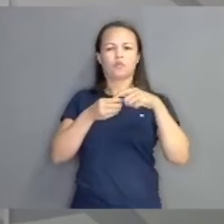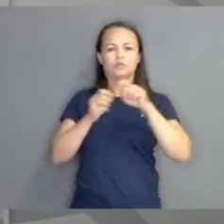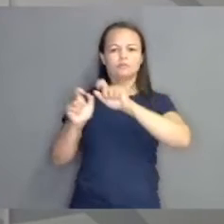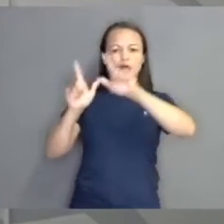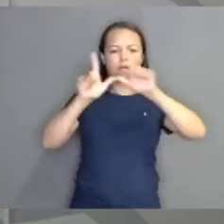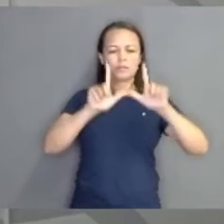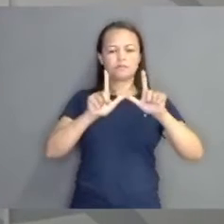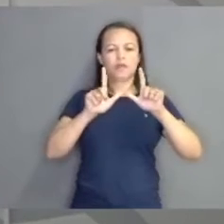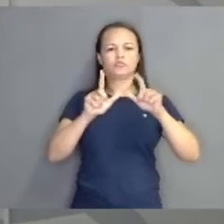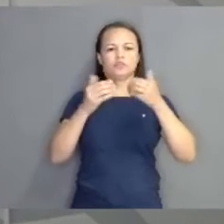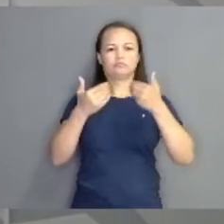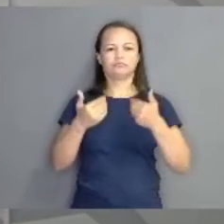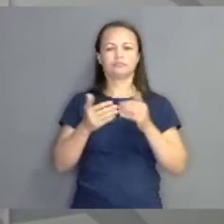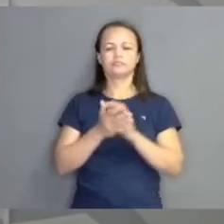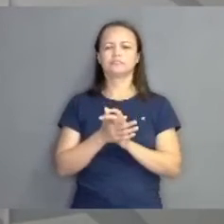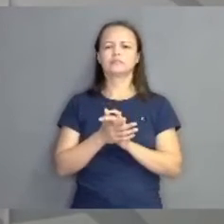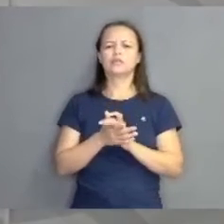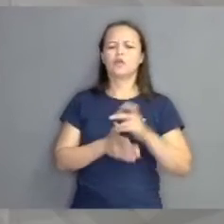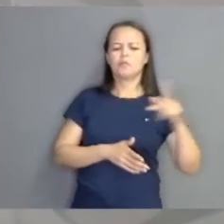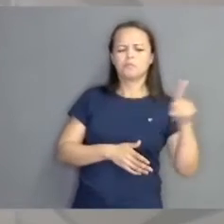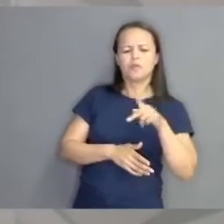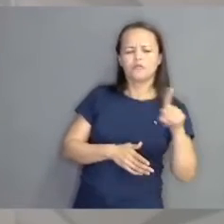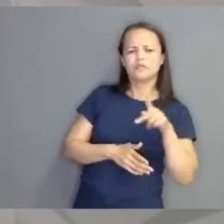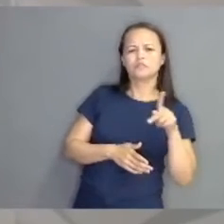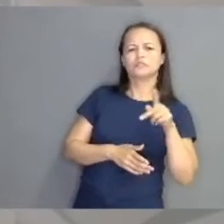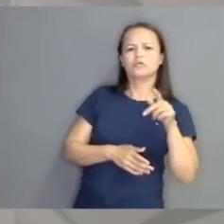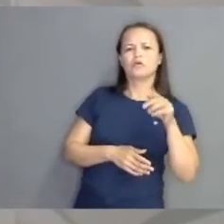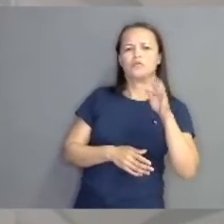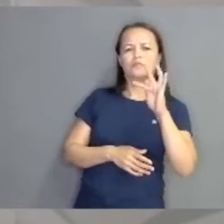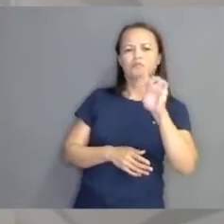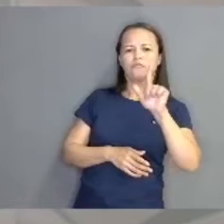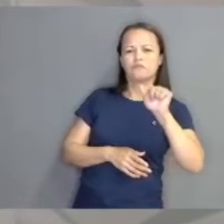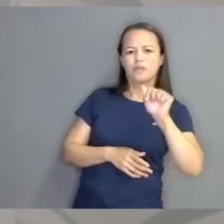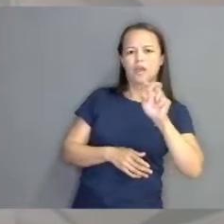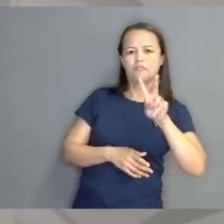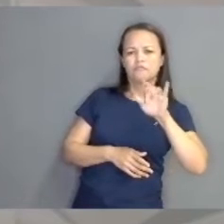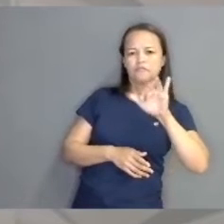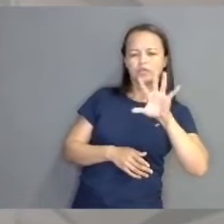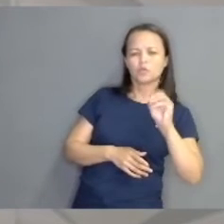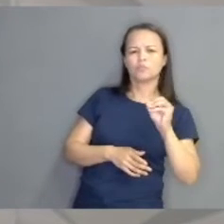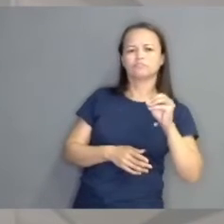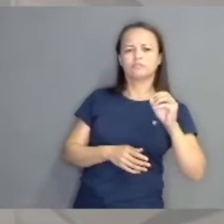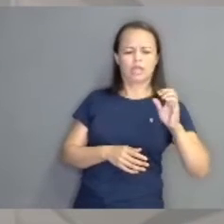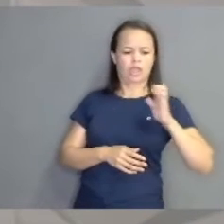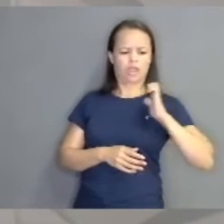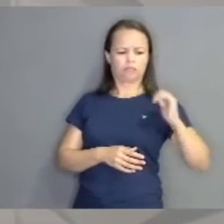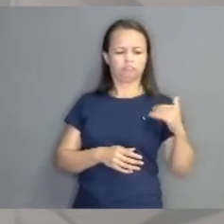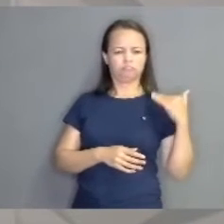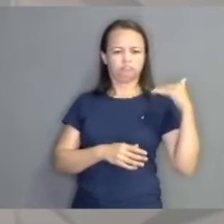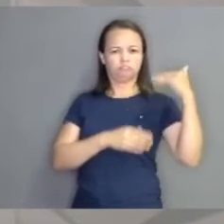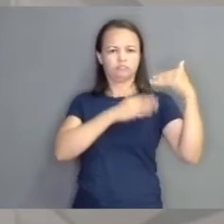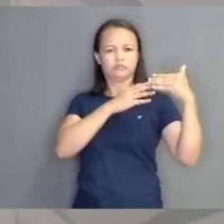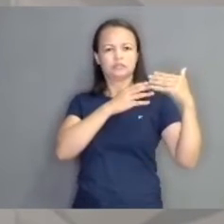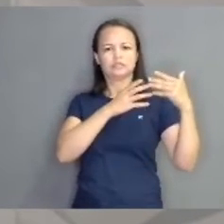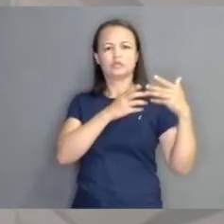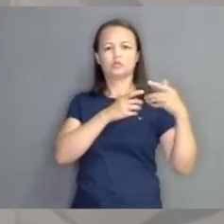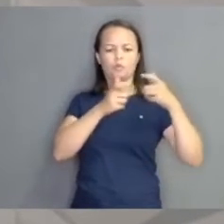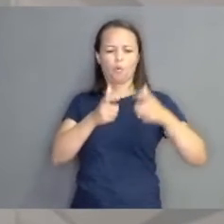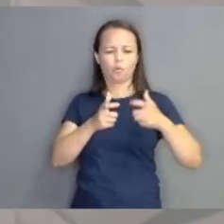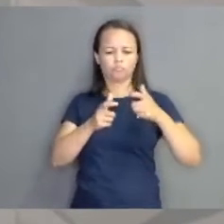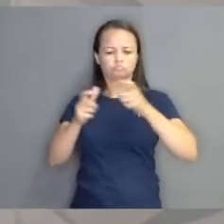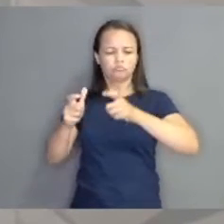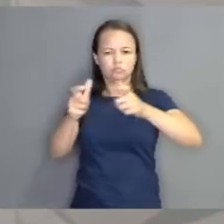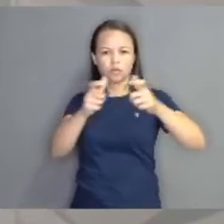vocês. Professor Flávio, então, a Inglaterra enriqueceu nessa época com metais preciosos de outras localidades?